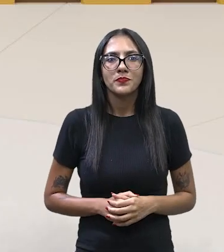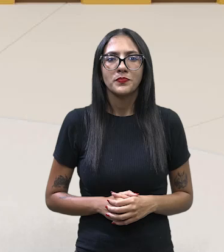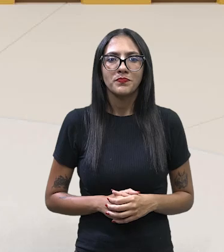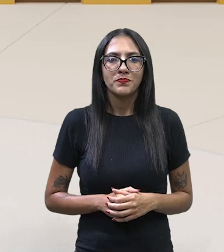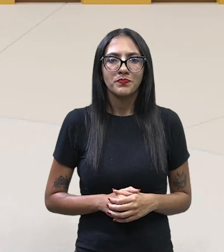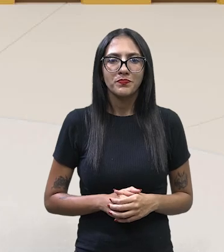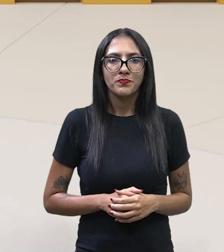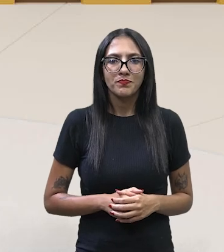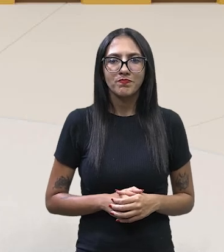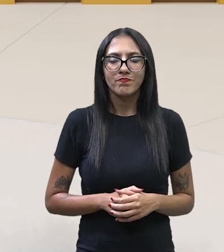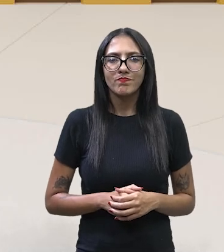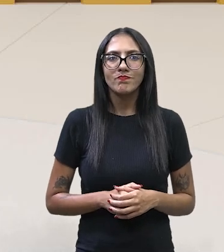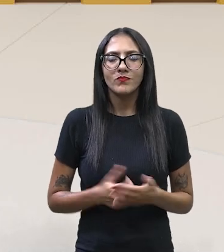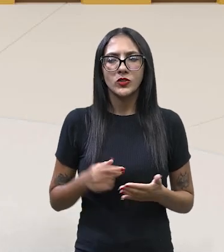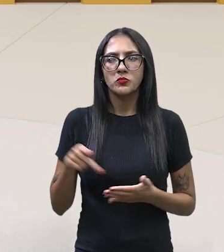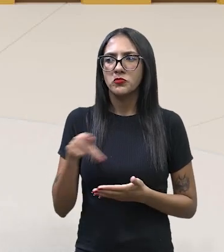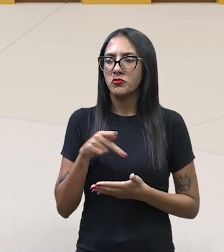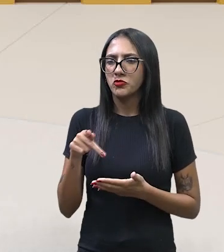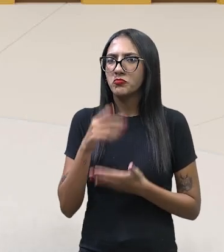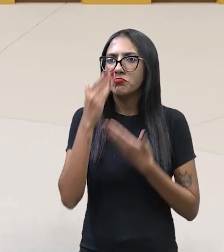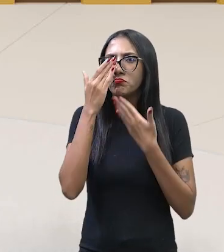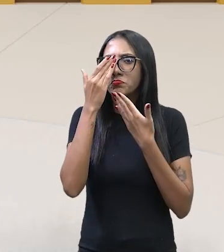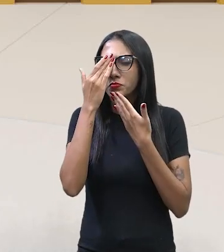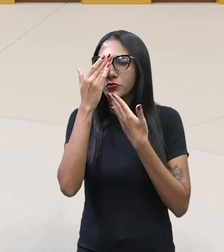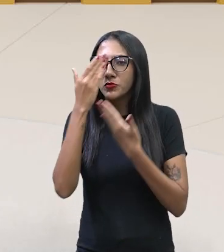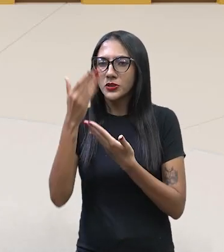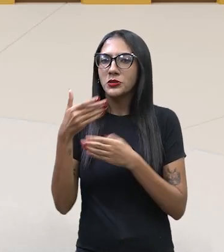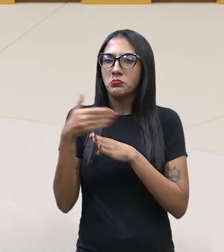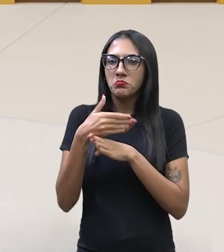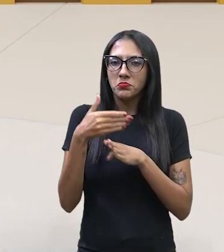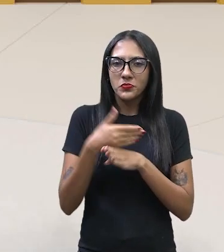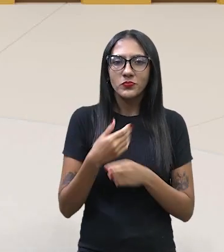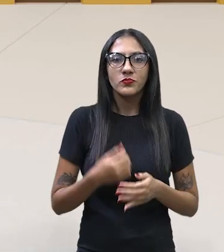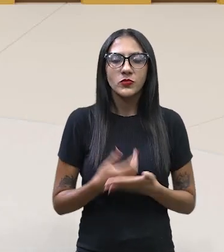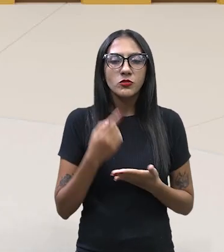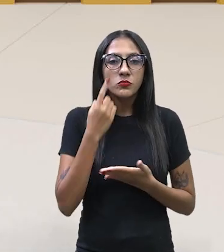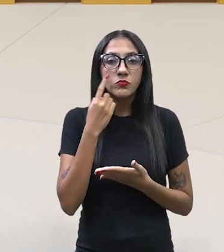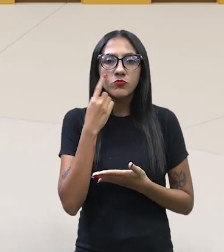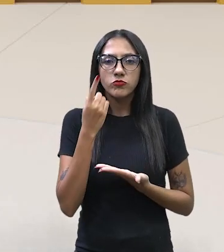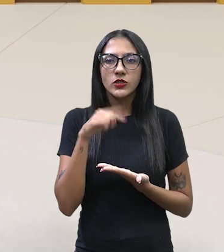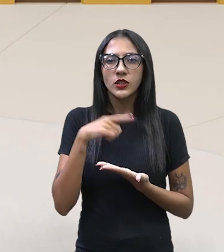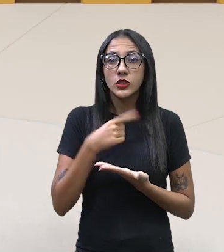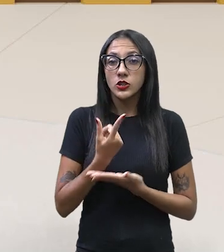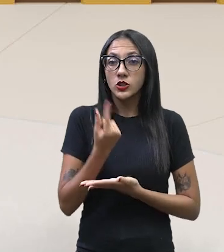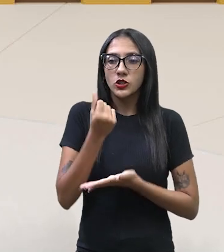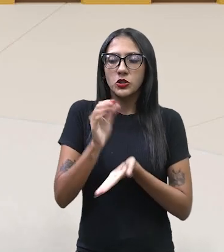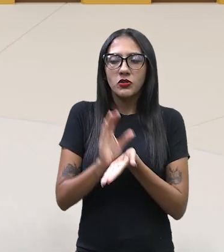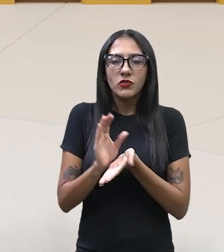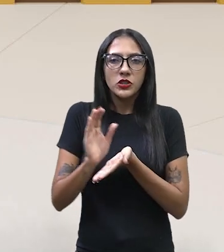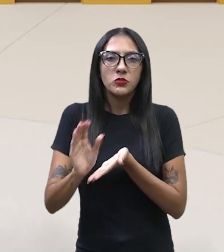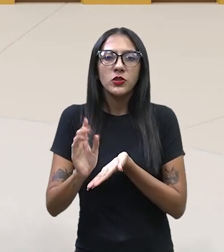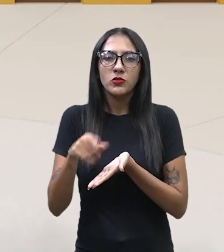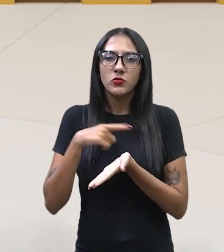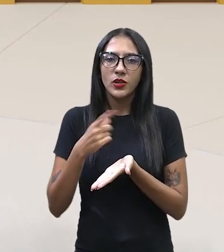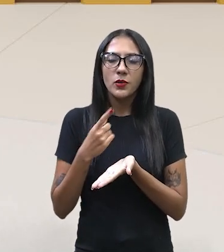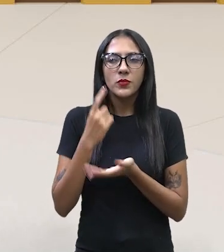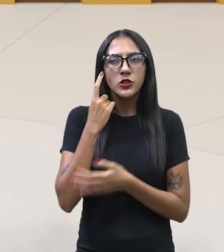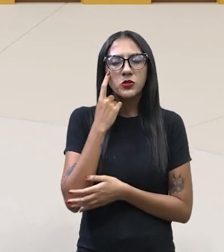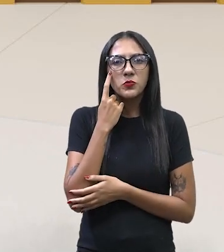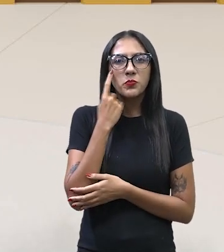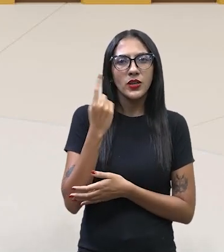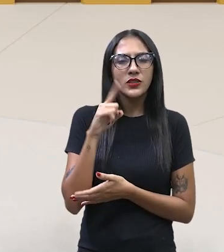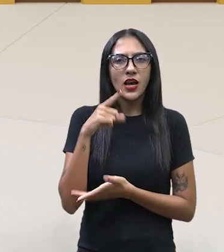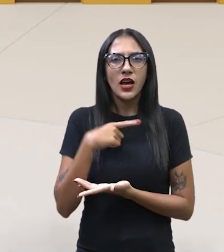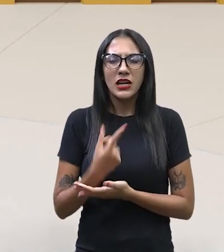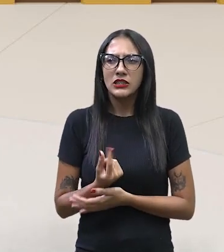Professora, muito obrigado pela sua participação. Interessante que a professora falou ali, né, nessa parte final do investimento, né? Exatamente. Que é uma coisa que a gente não se atenta. Bom, tá dando